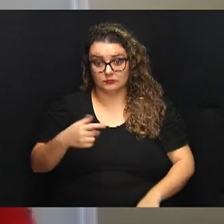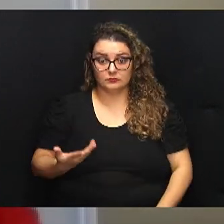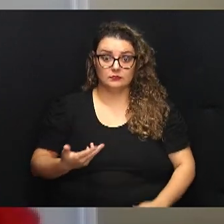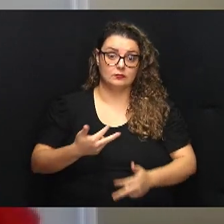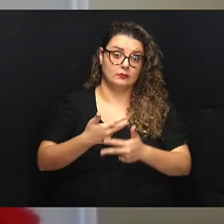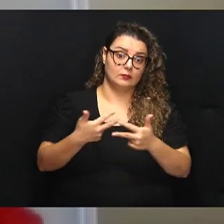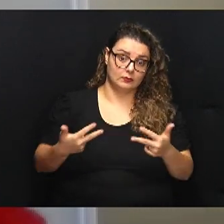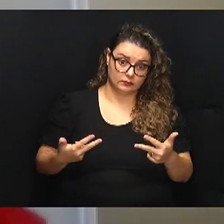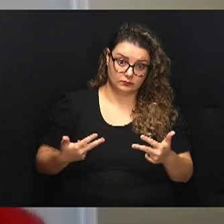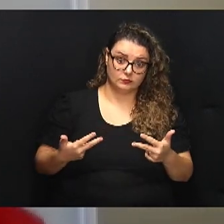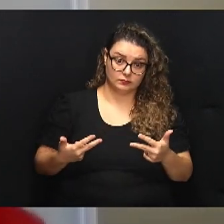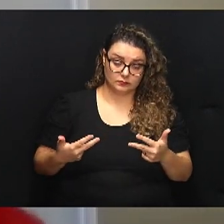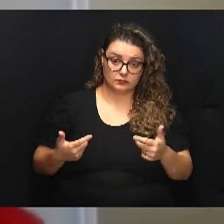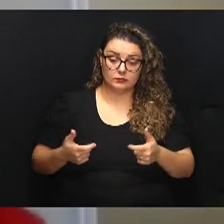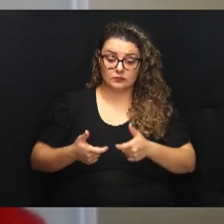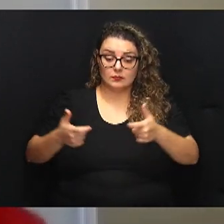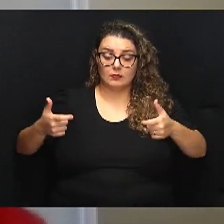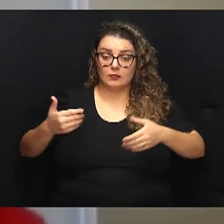que grandes